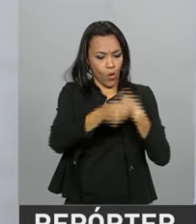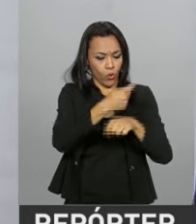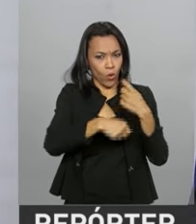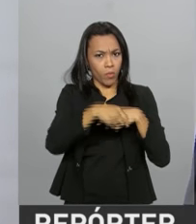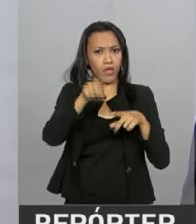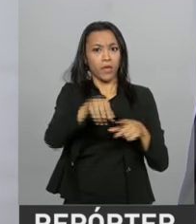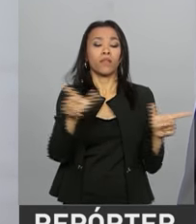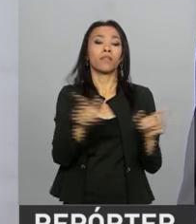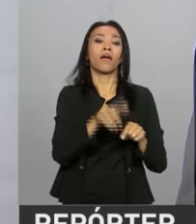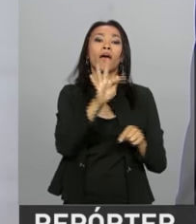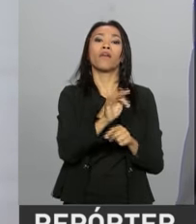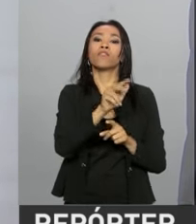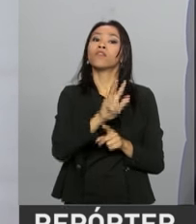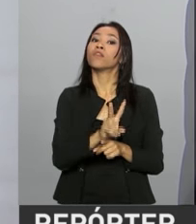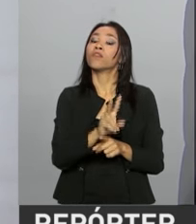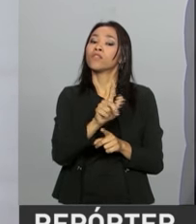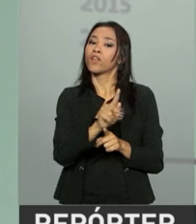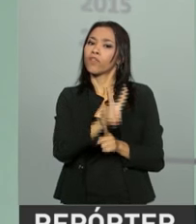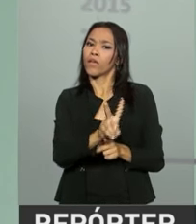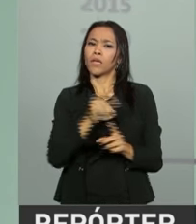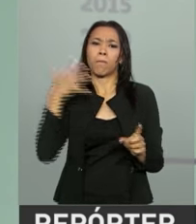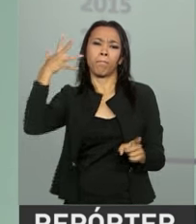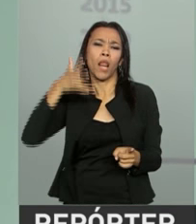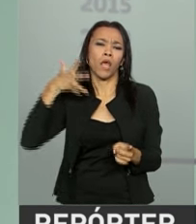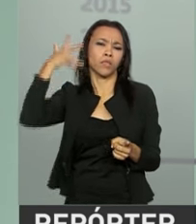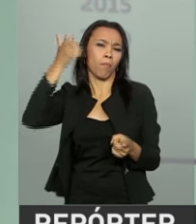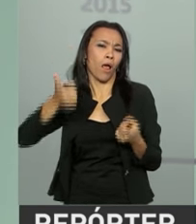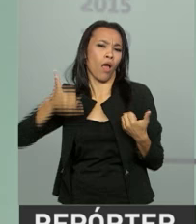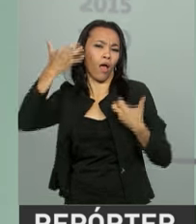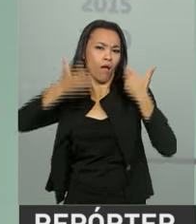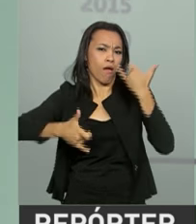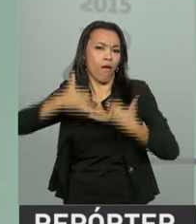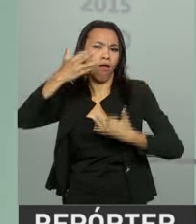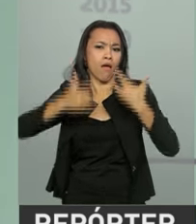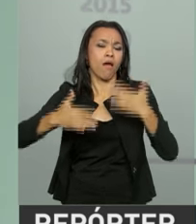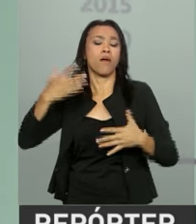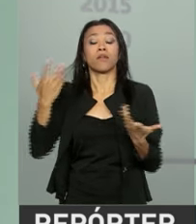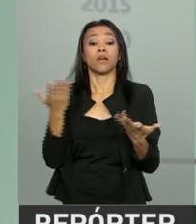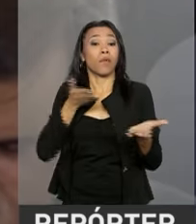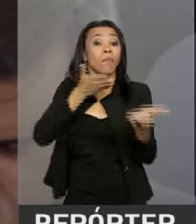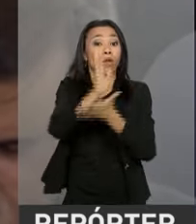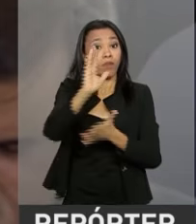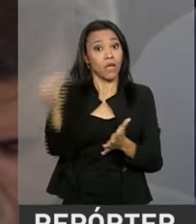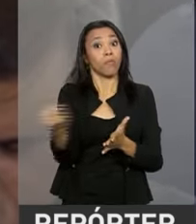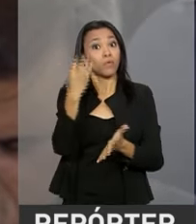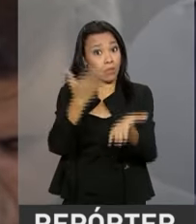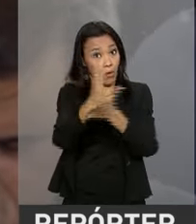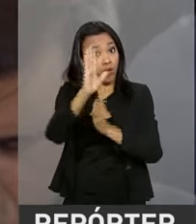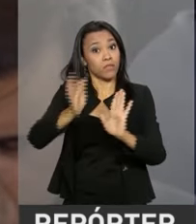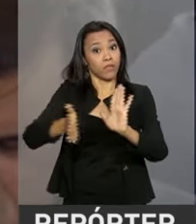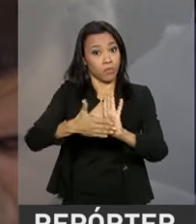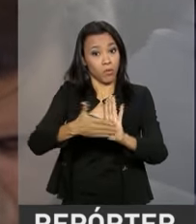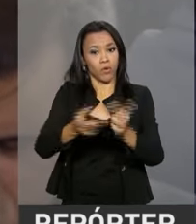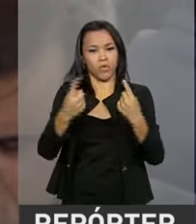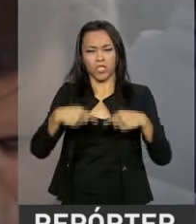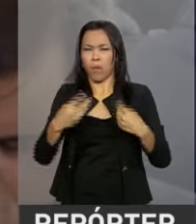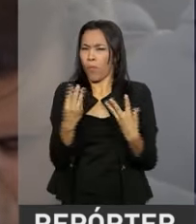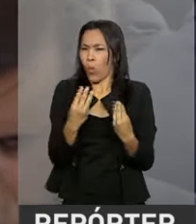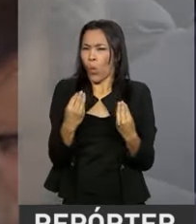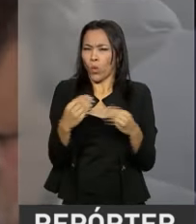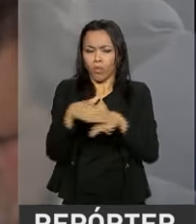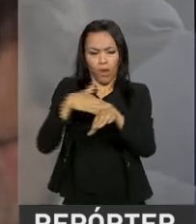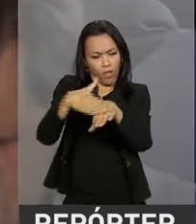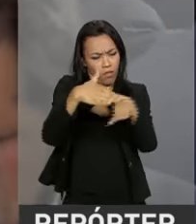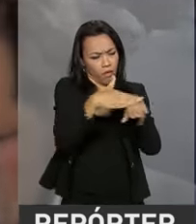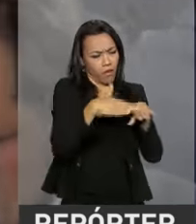Fundação Getúlio Vargas, fizeram a palestra sobre a importância da aprovação das medidas econômicas. No cardápio, muita conversa,